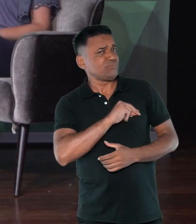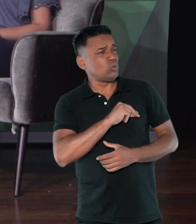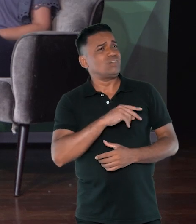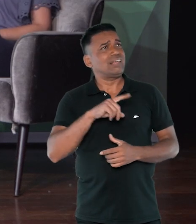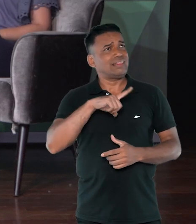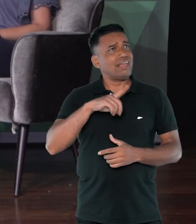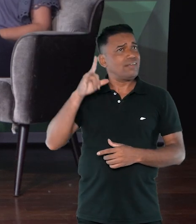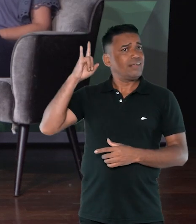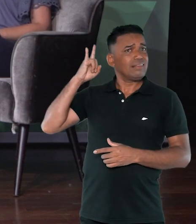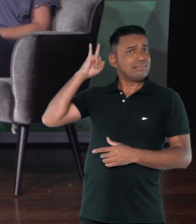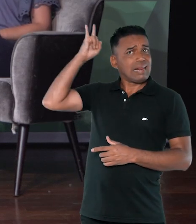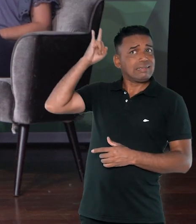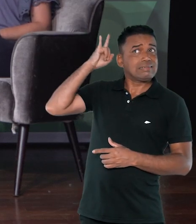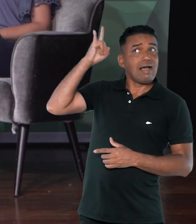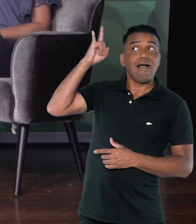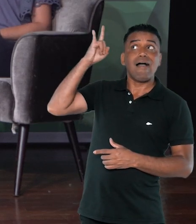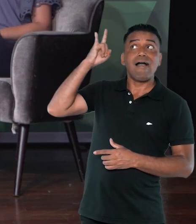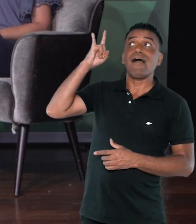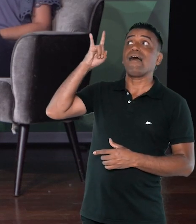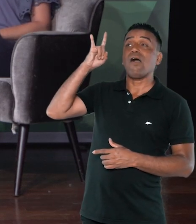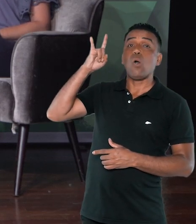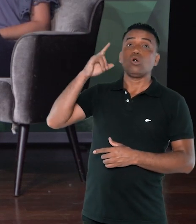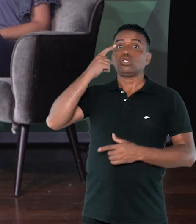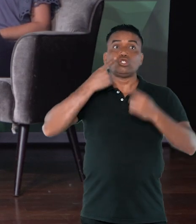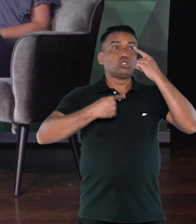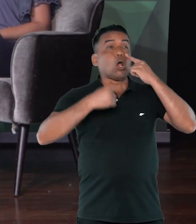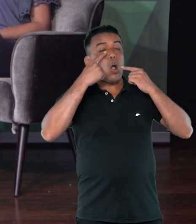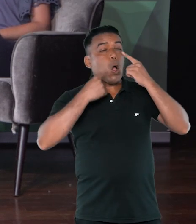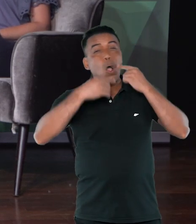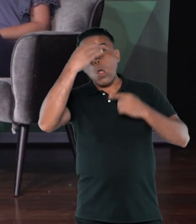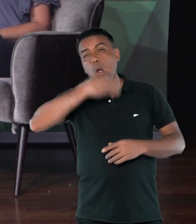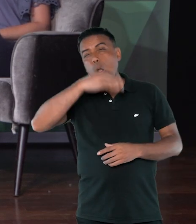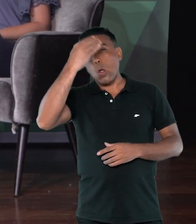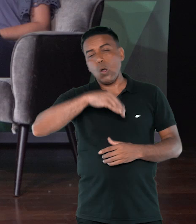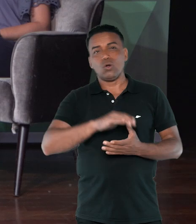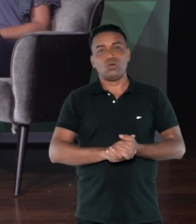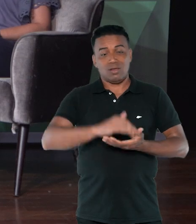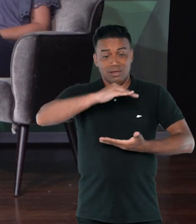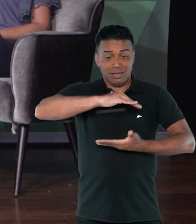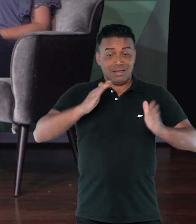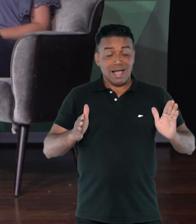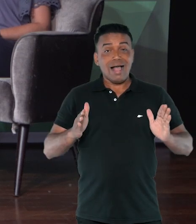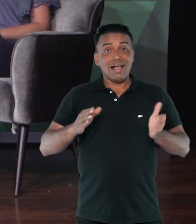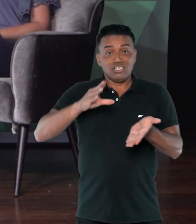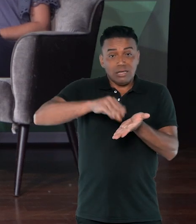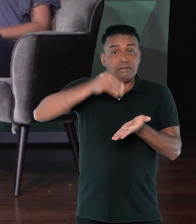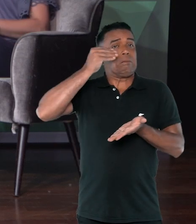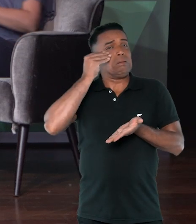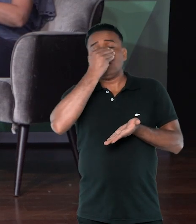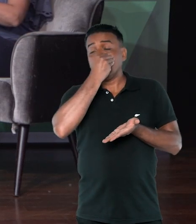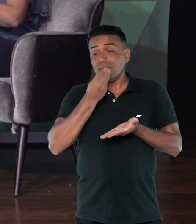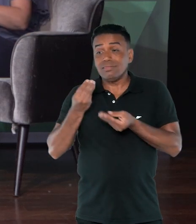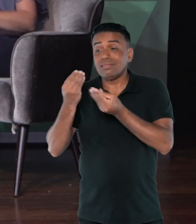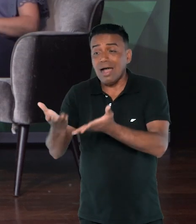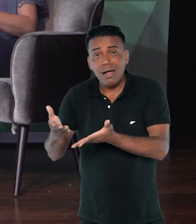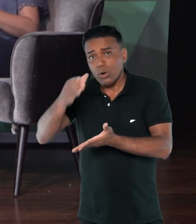chorar mesmo, né? E por incrível que pareça, as pessoas às vezes ainda não se permitem chorar, né? Elas pedem desculpa por chorarem. Ai,